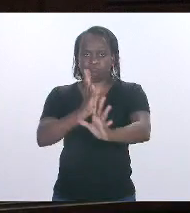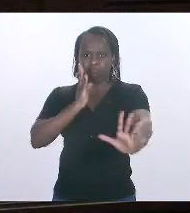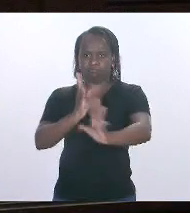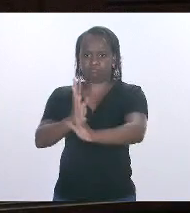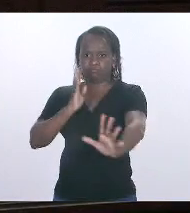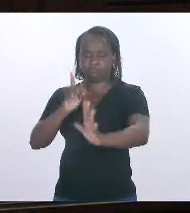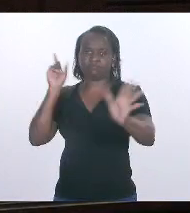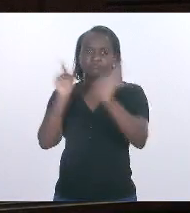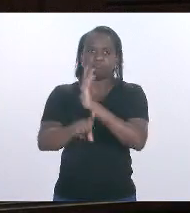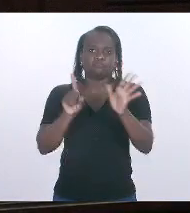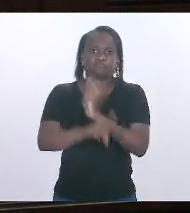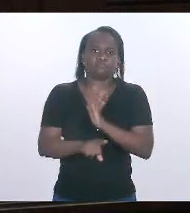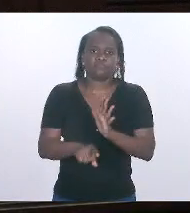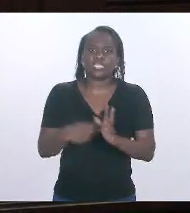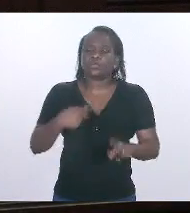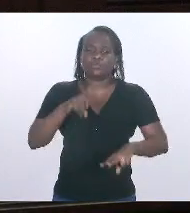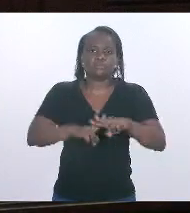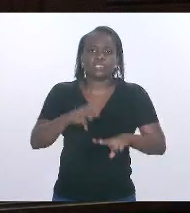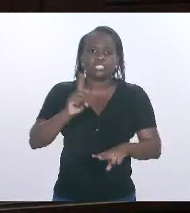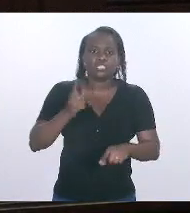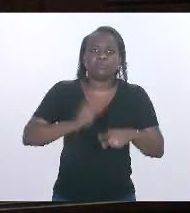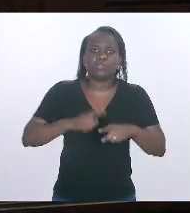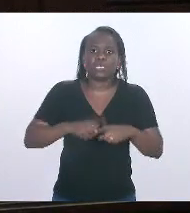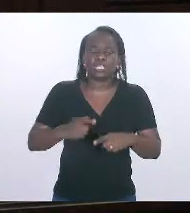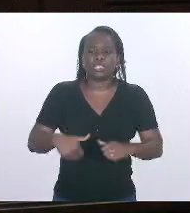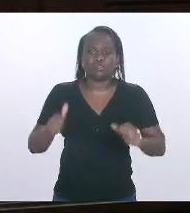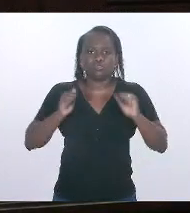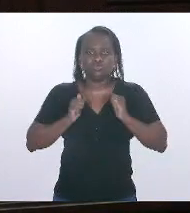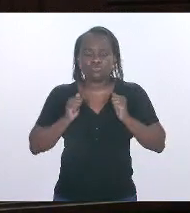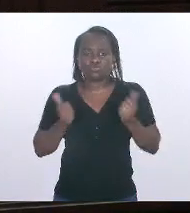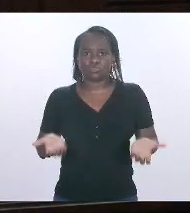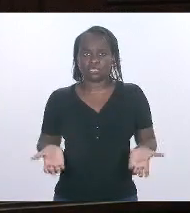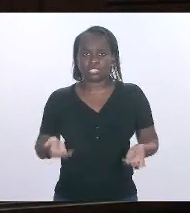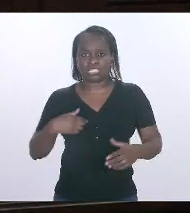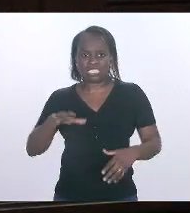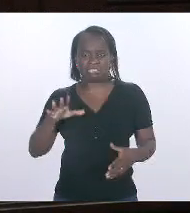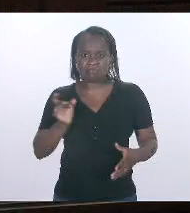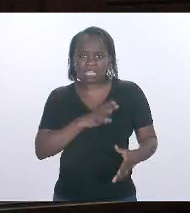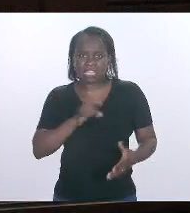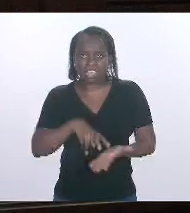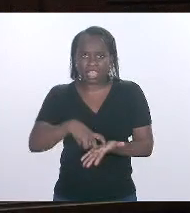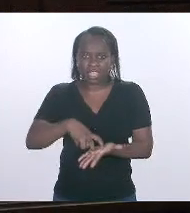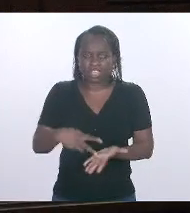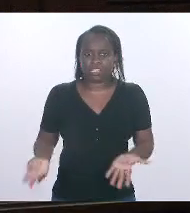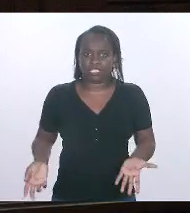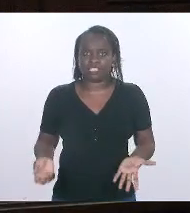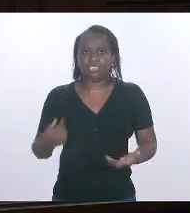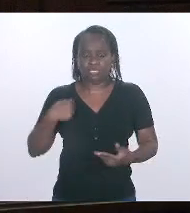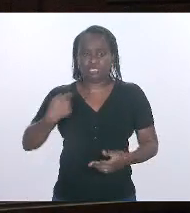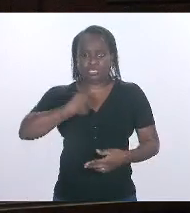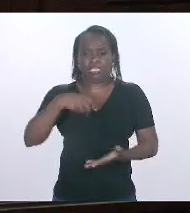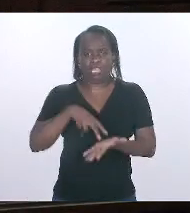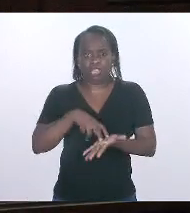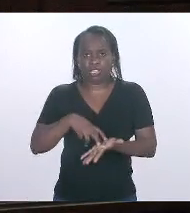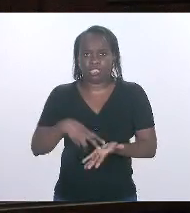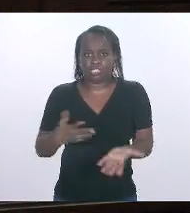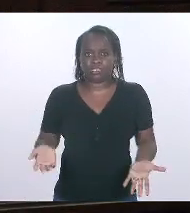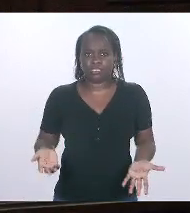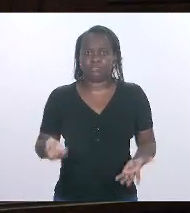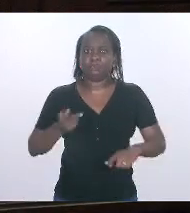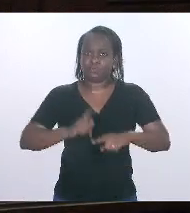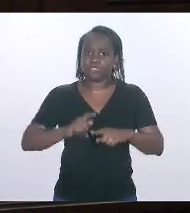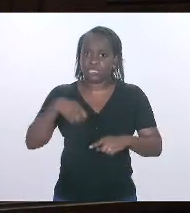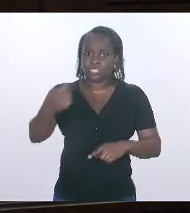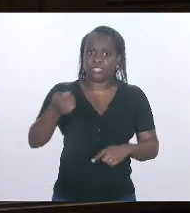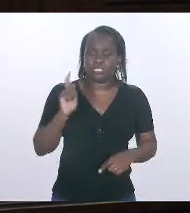e perguntava quem ele não prendeu, porque era um omisso, era um covarde, ele era um covarde, isso sim que ele